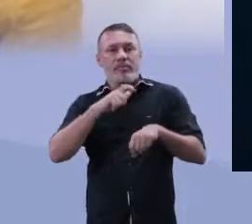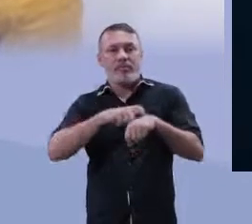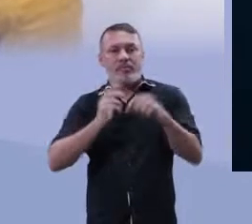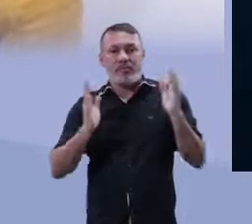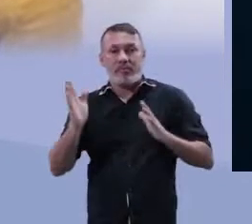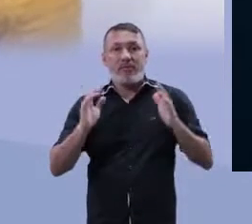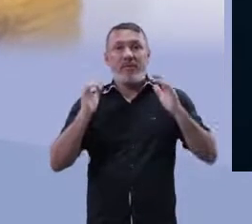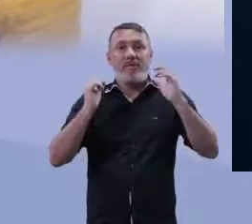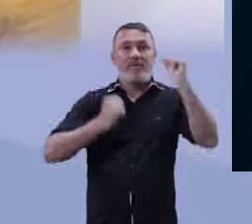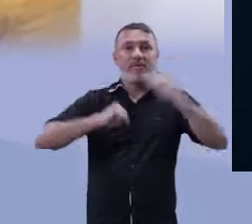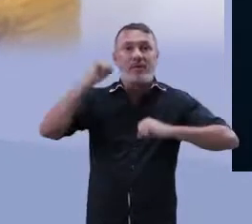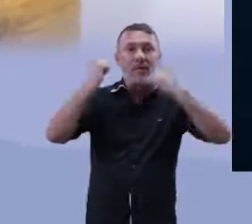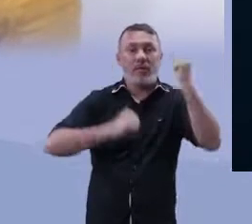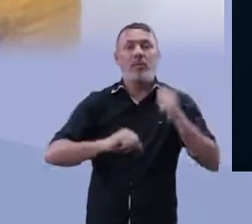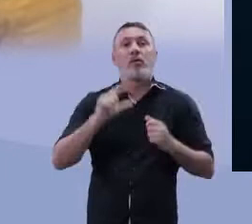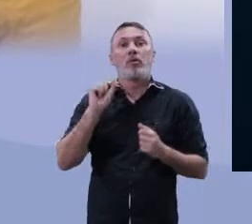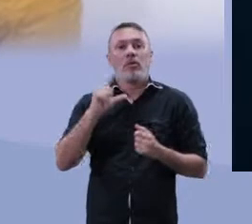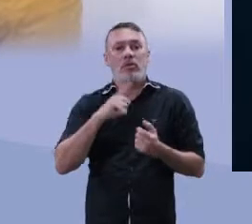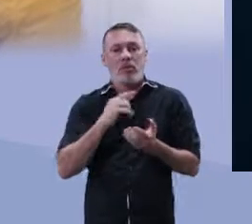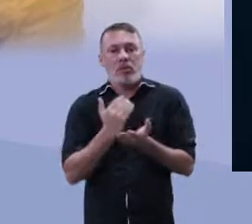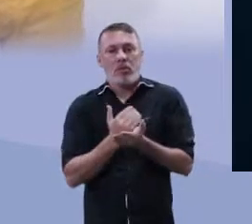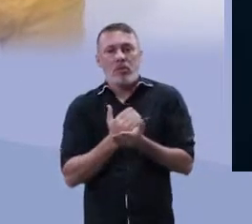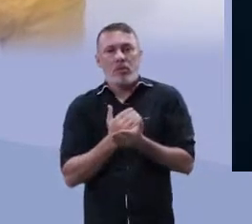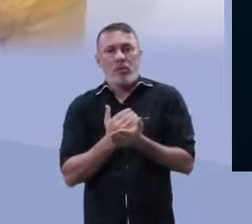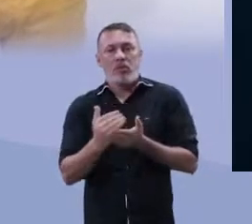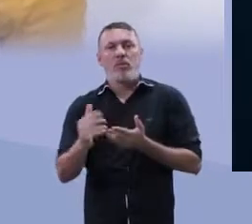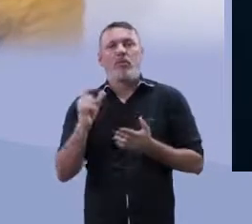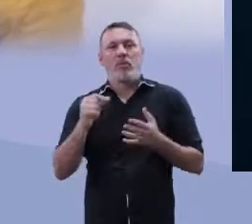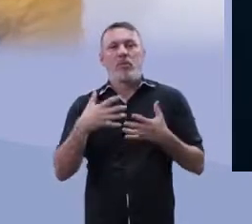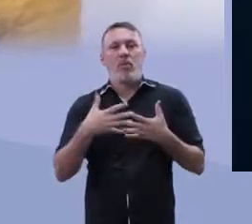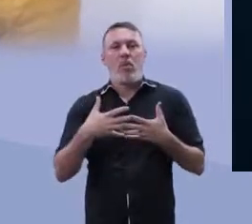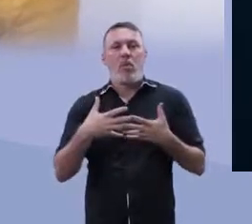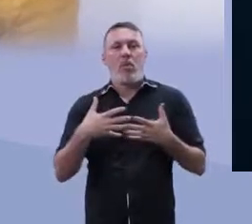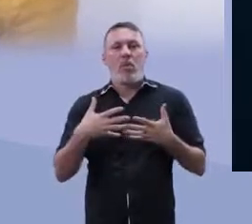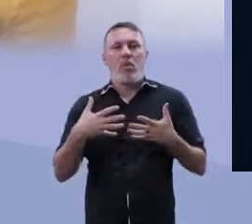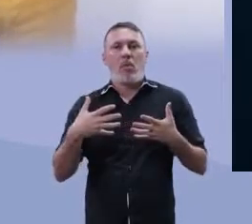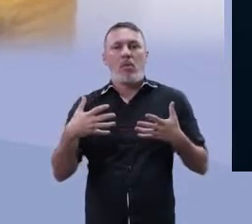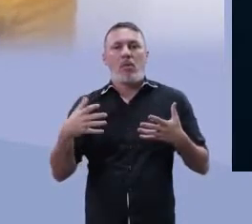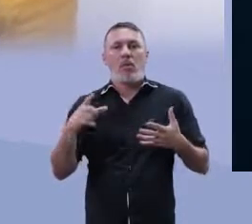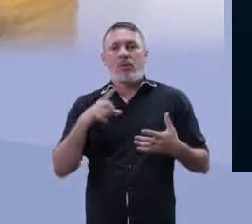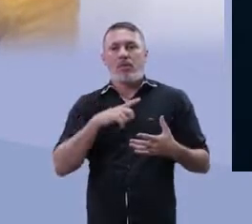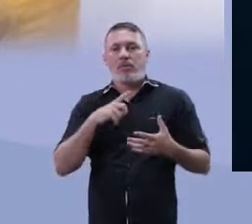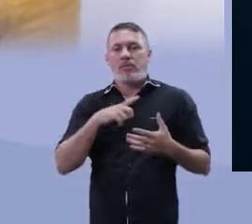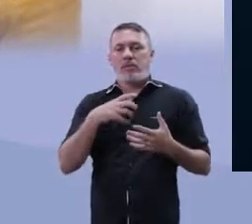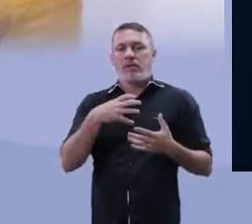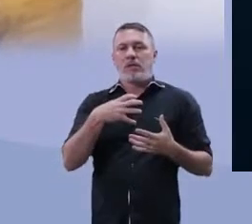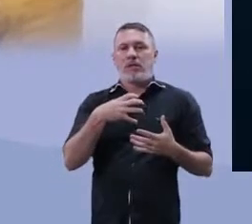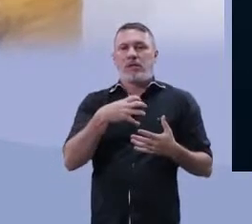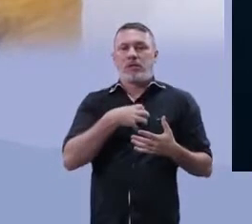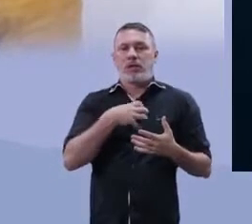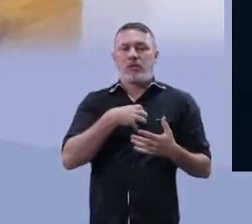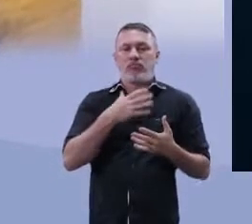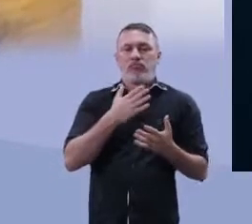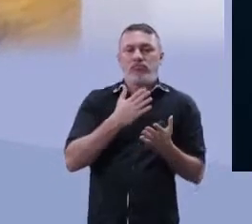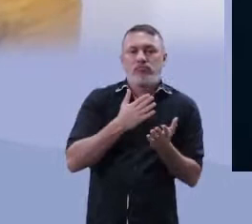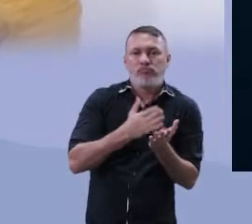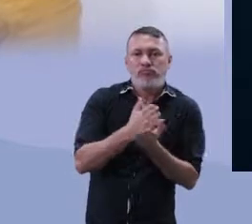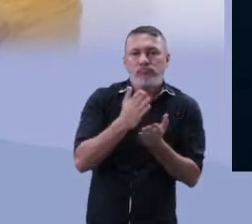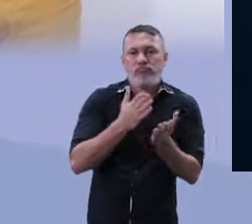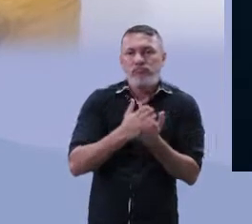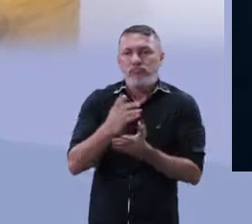o seu momento de expansão em um sentido horizontal, né, ocupando, né,